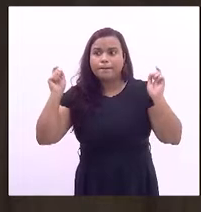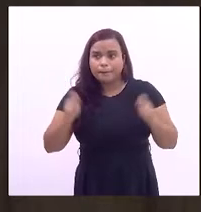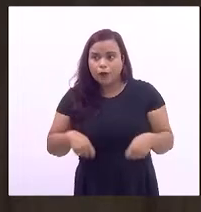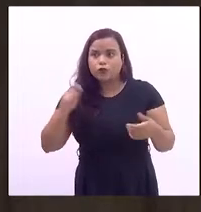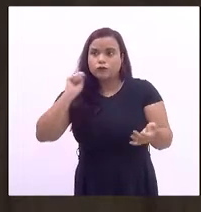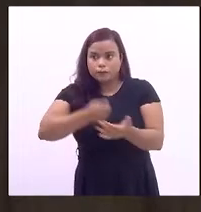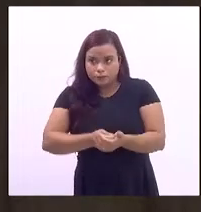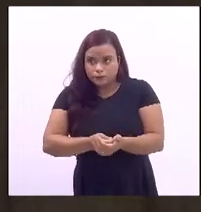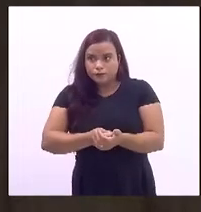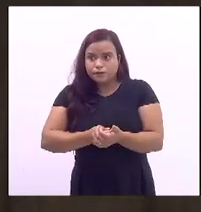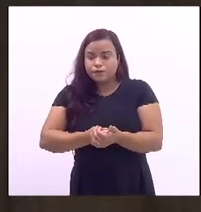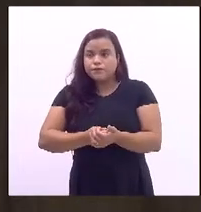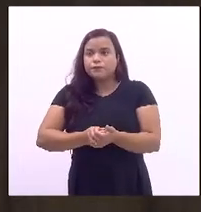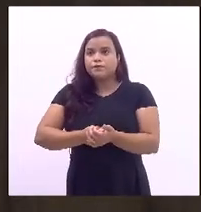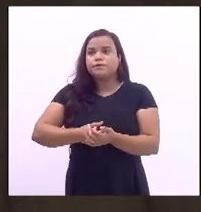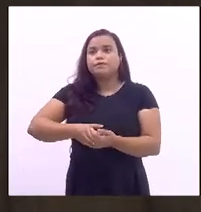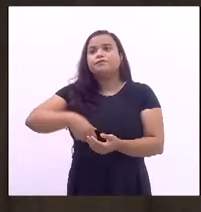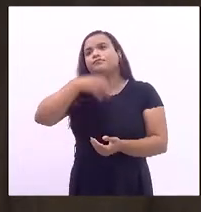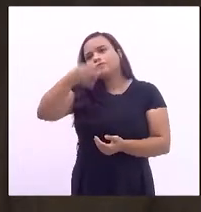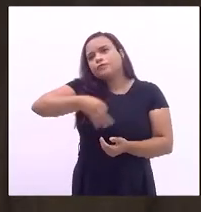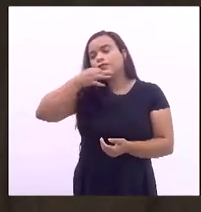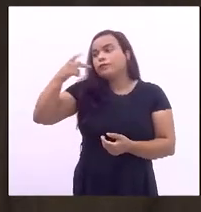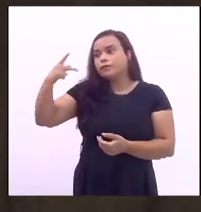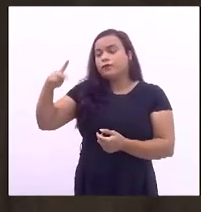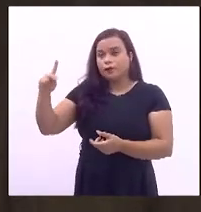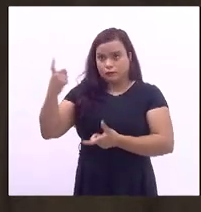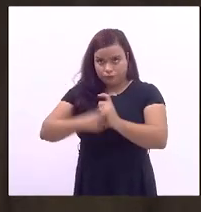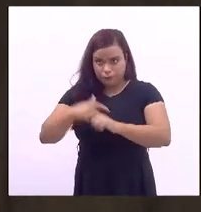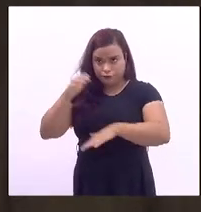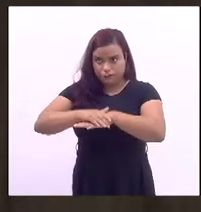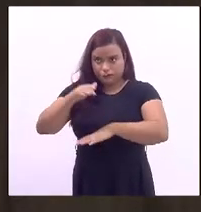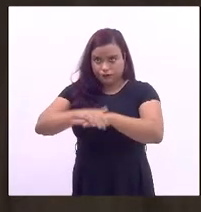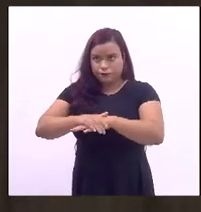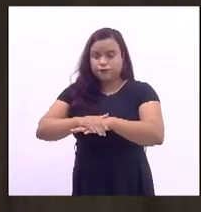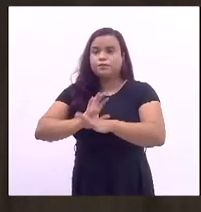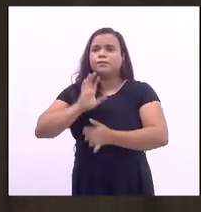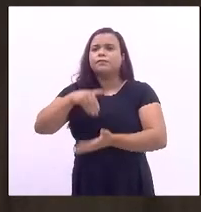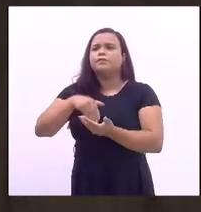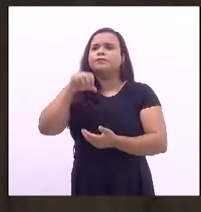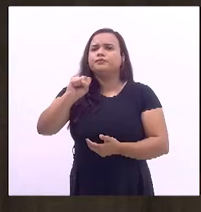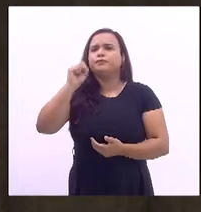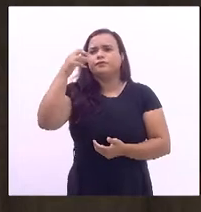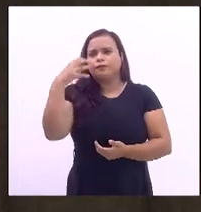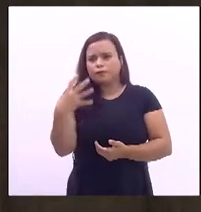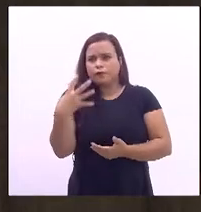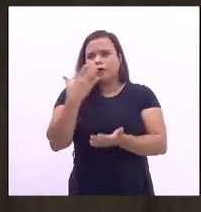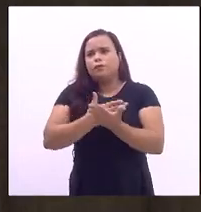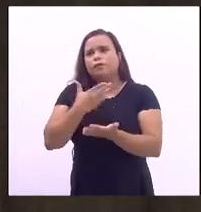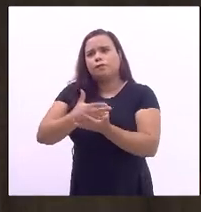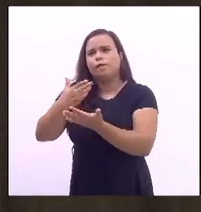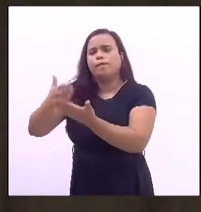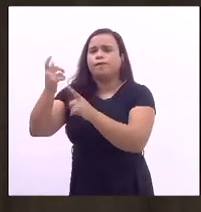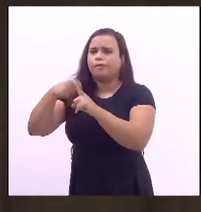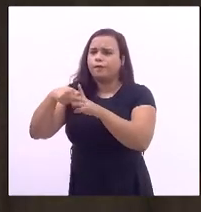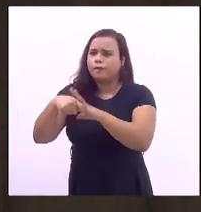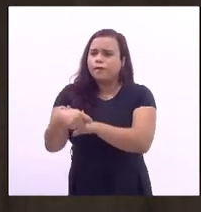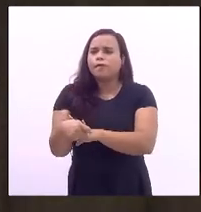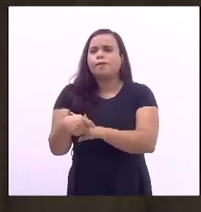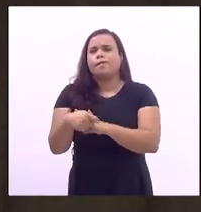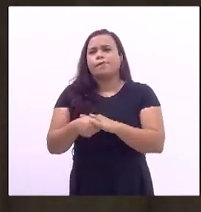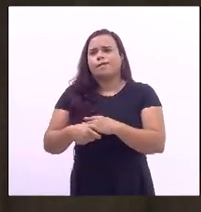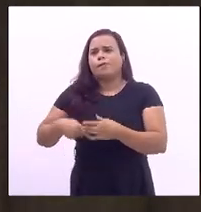ser pago a critério do devedor em até 84 parcelas mensais e